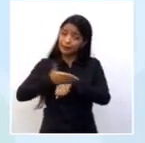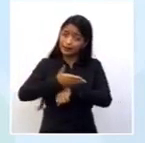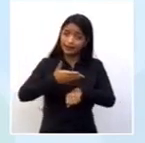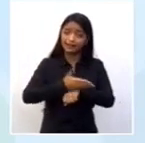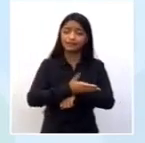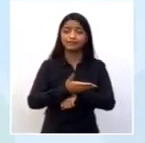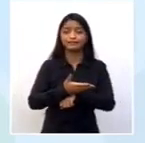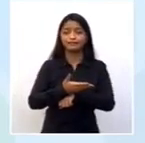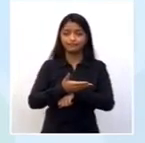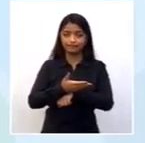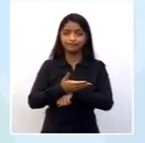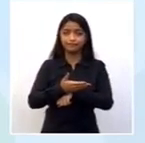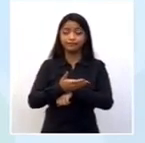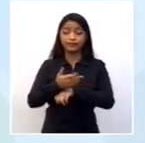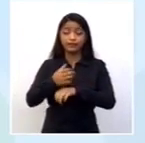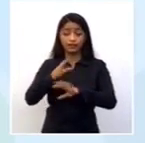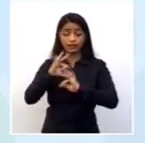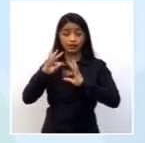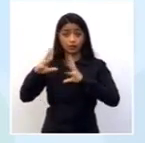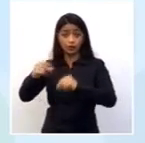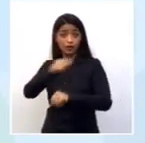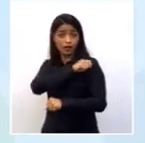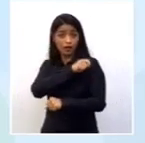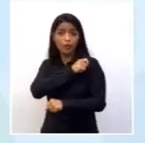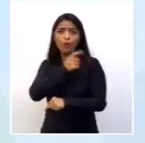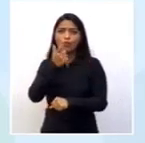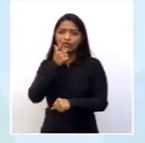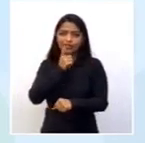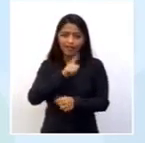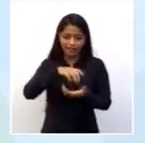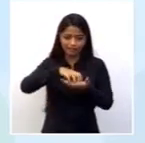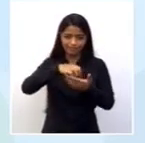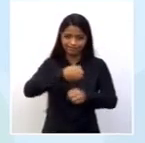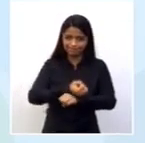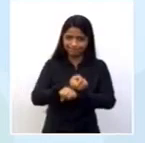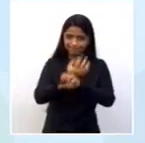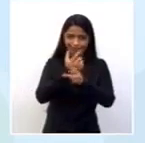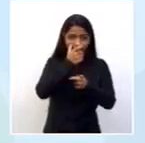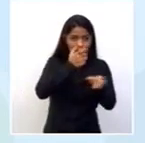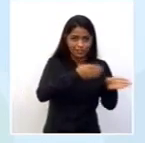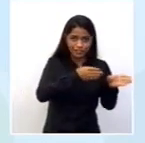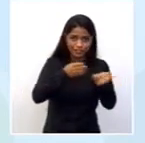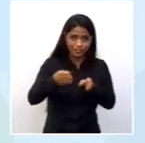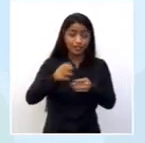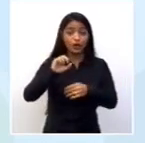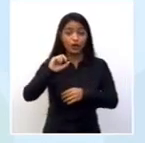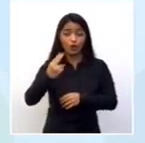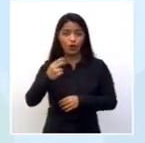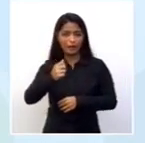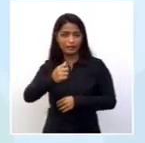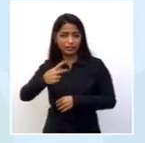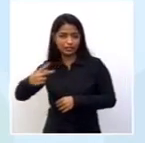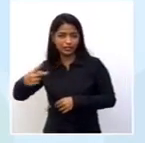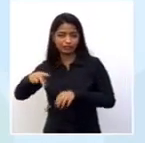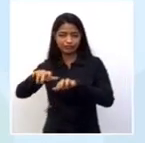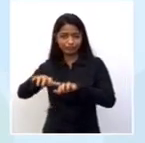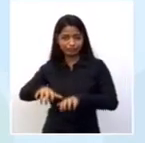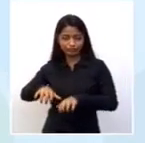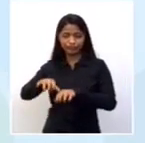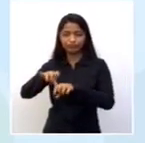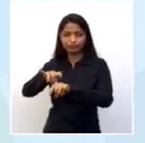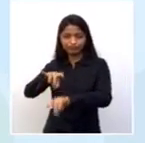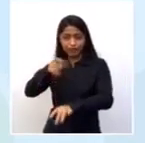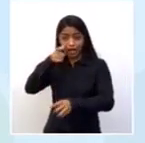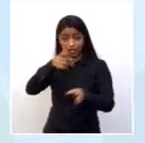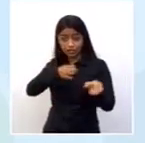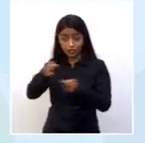os estudantes que tiverem acesso ao centro de mídias ou a plataformas online para assistir às aulas simultaneamente,